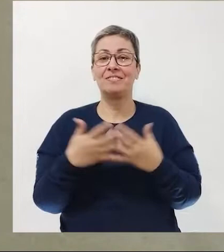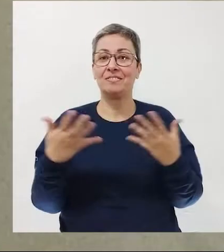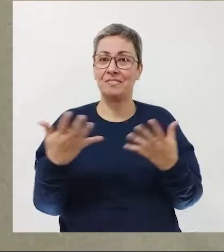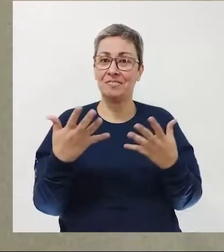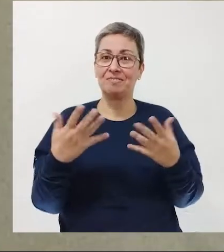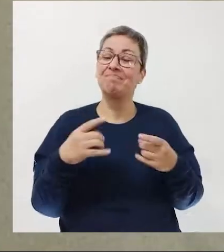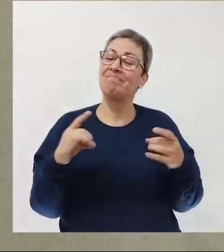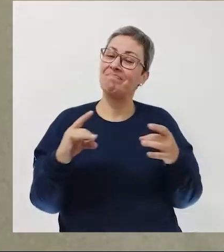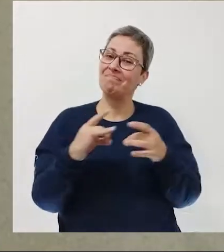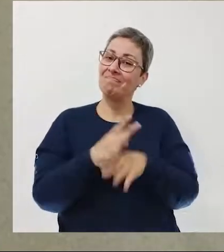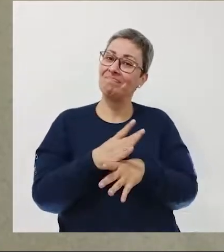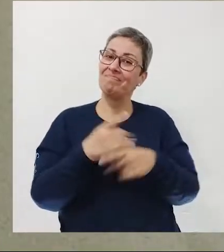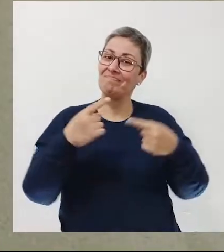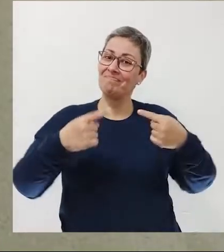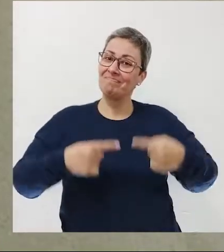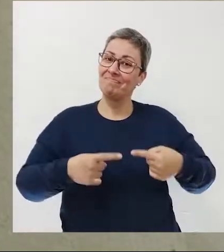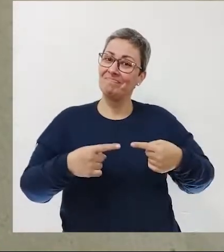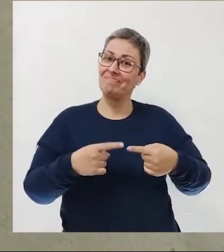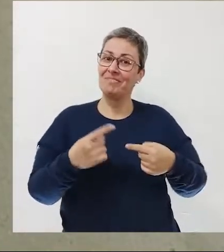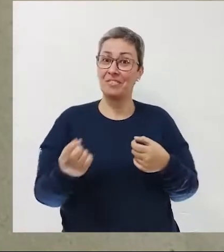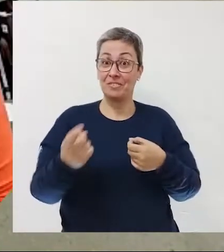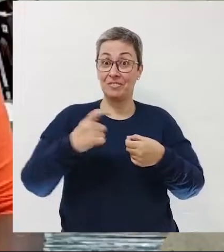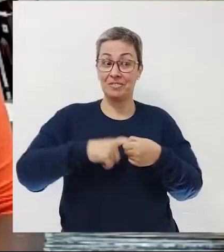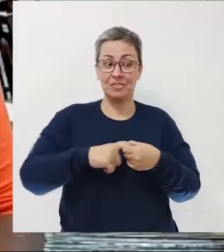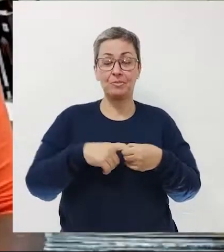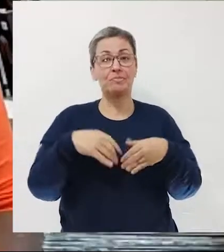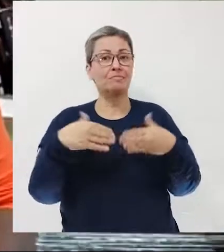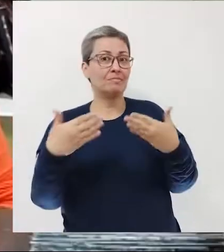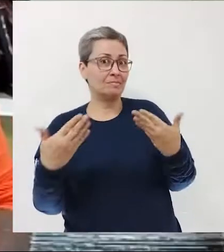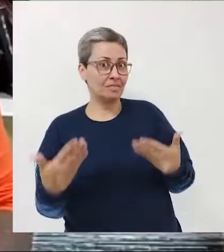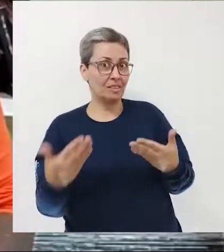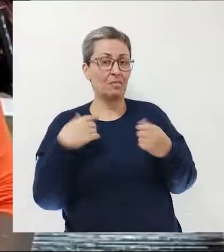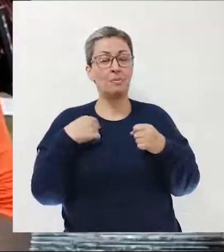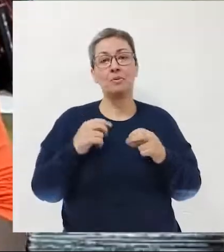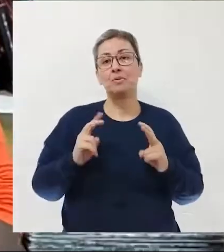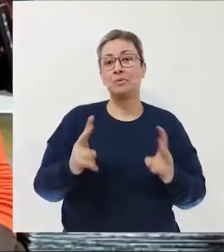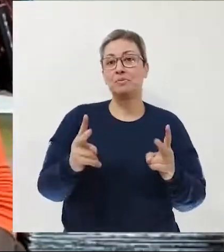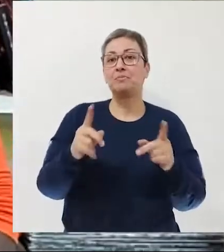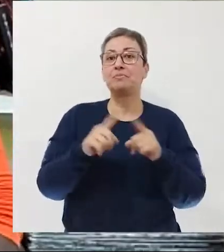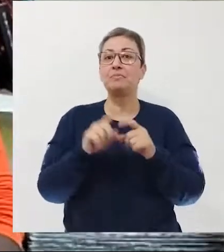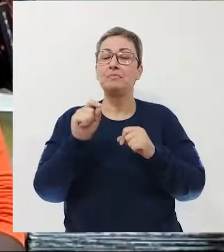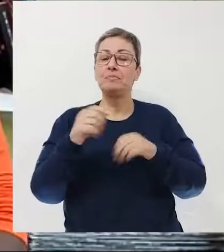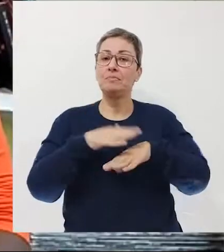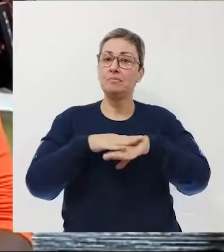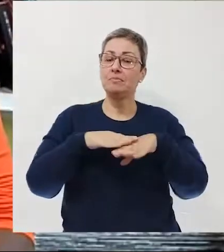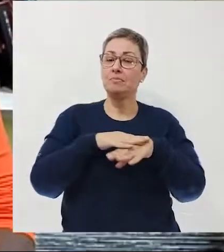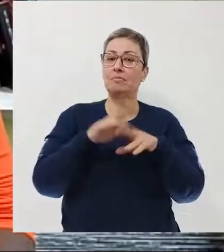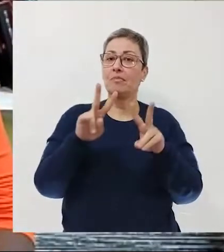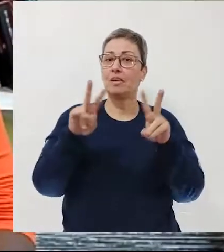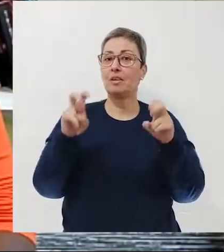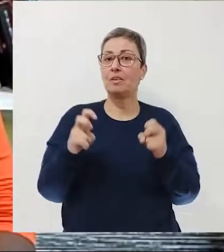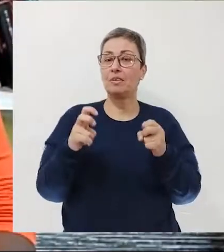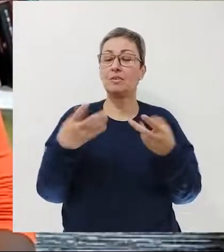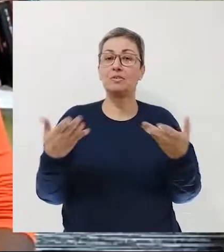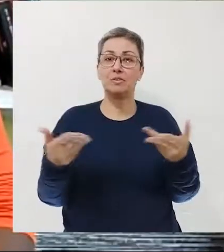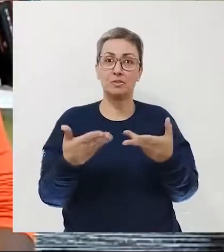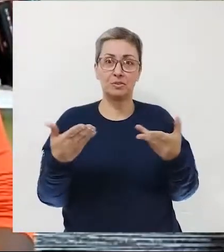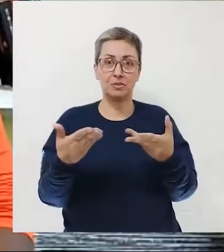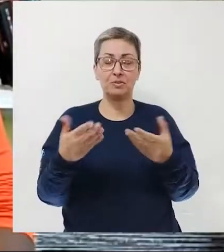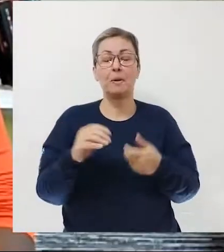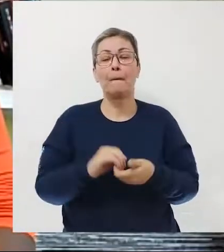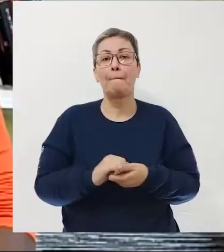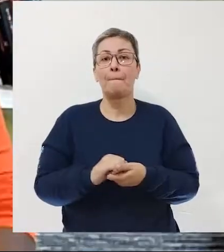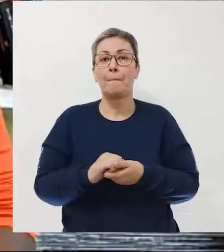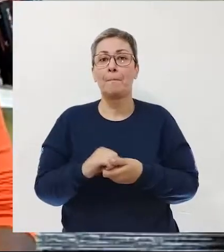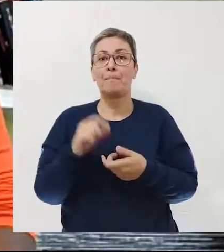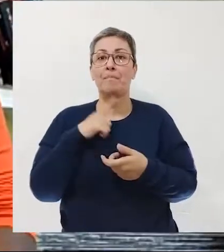Ah, acabamos esse desafio, vamos voltar? Então, vamos continuar a conversar sobre o nosso assunto de